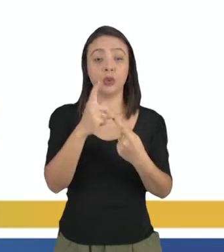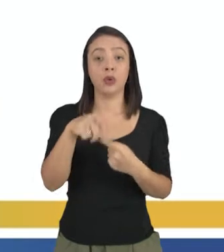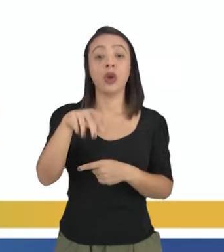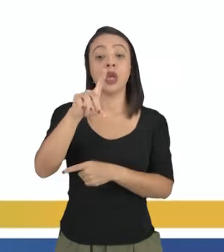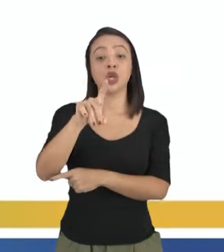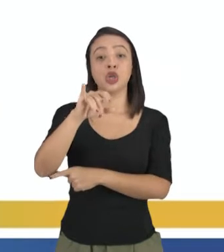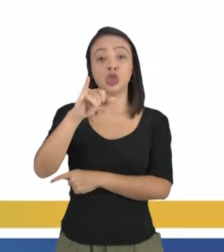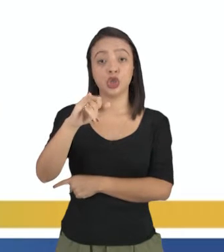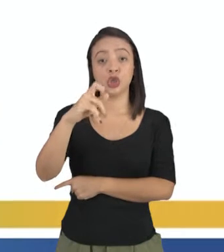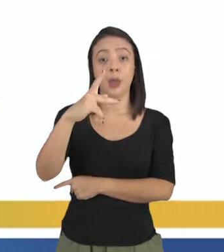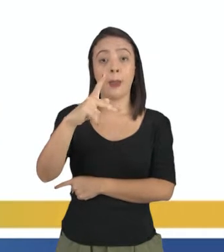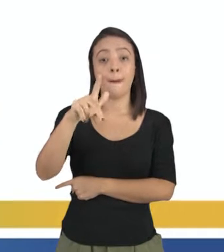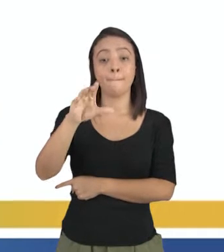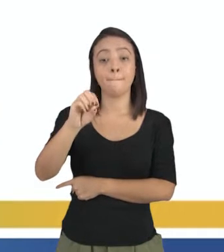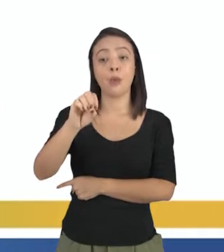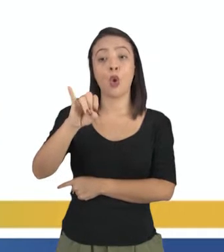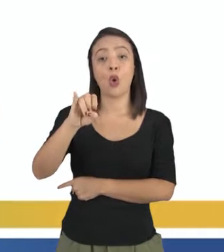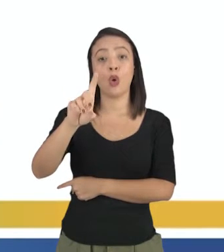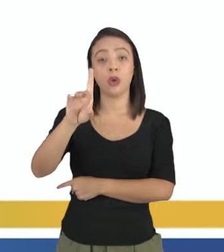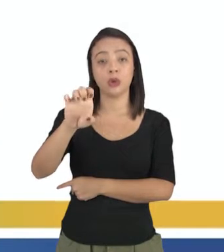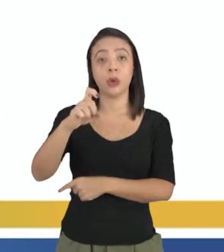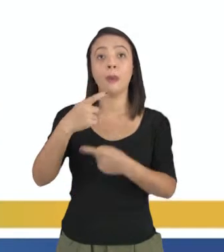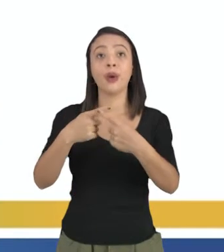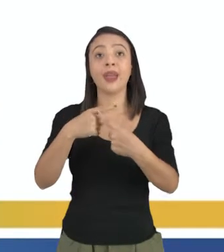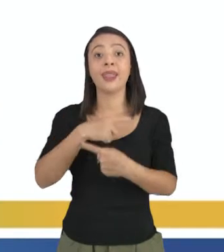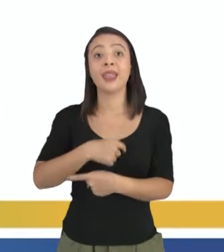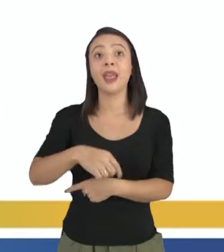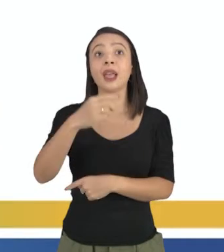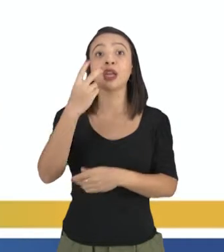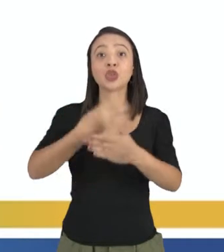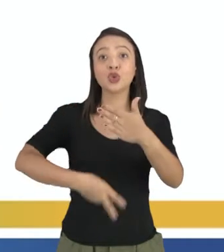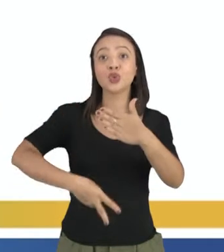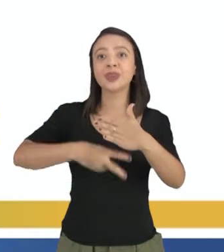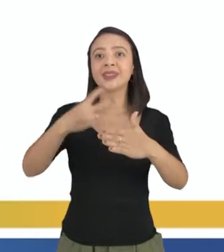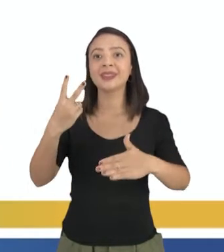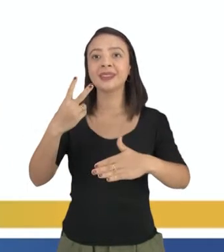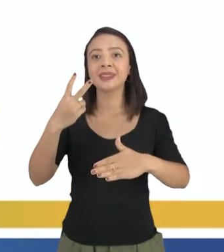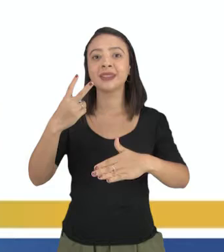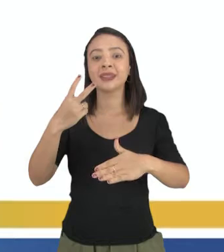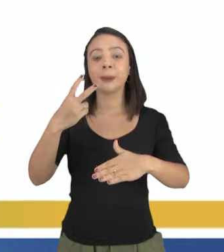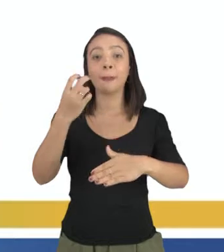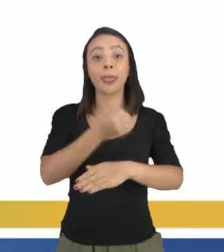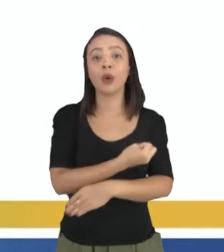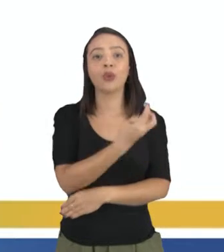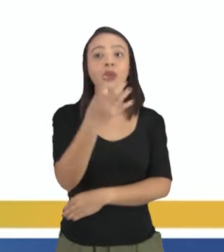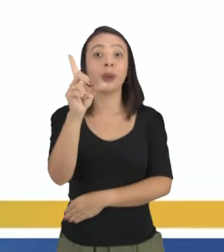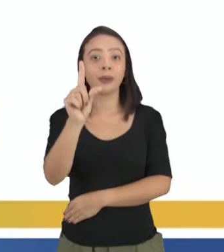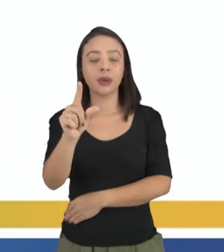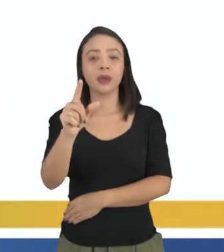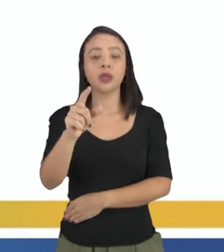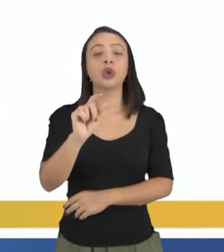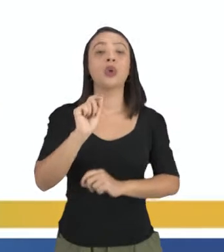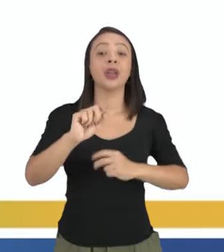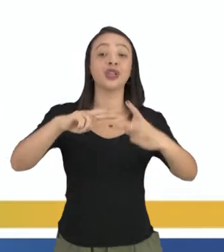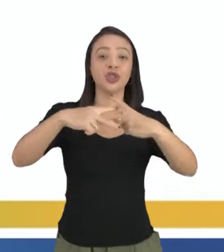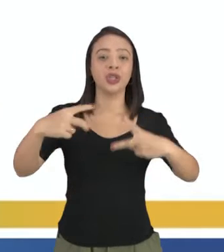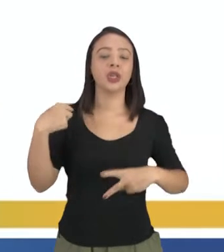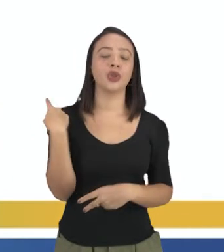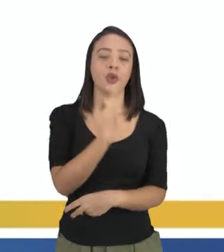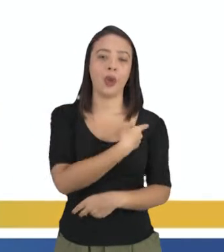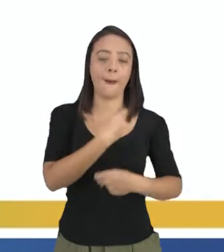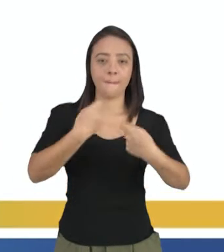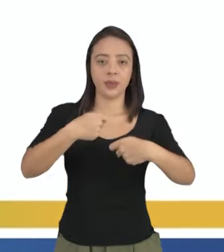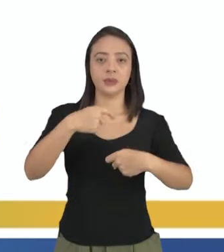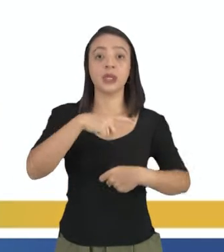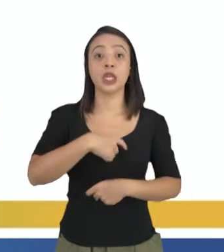diploides. Por que diploides? Porque eles possuem 2 vezes a quantidade mínima de genes para a nossa espécie. Ou seja, eles